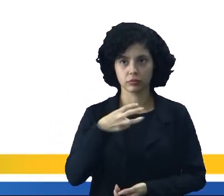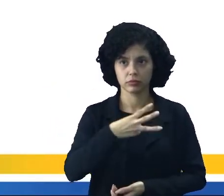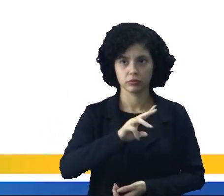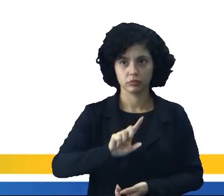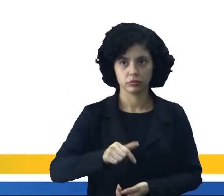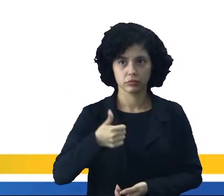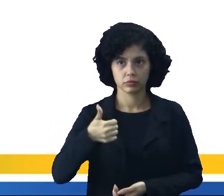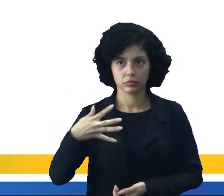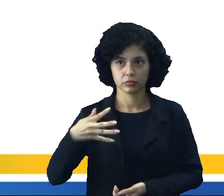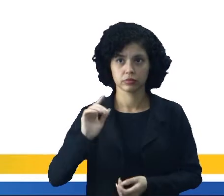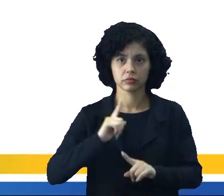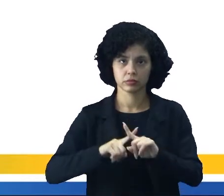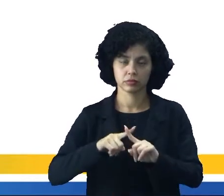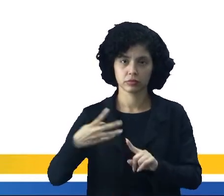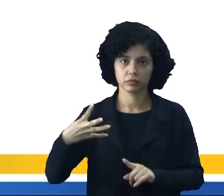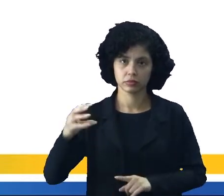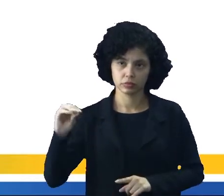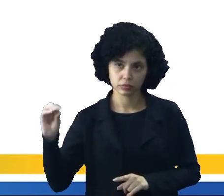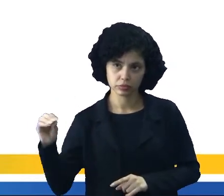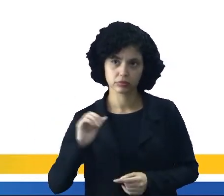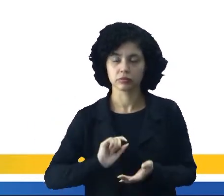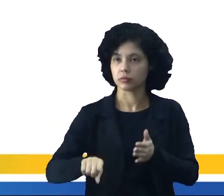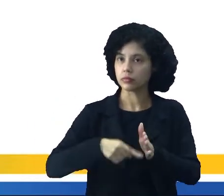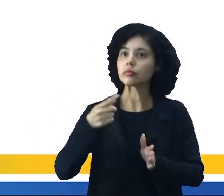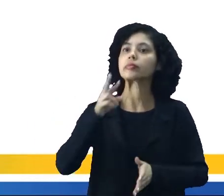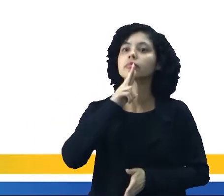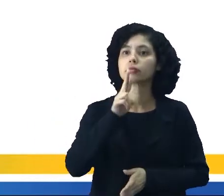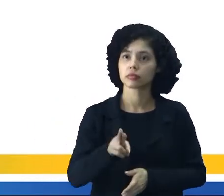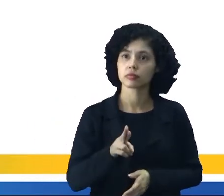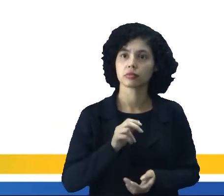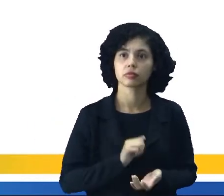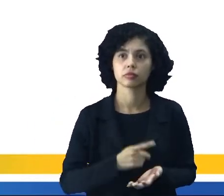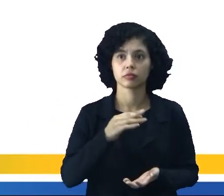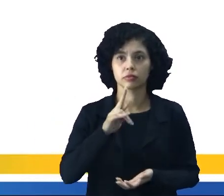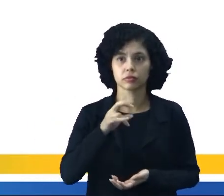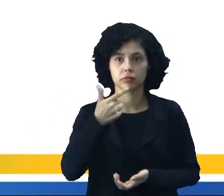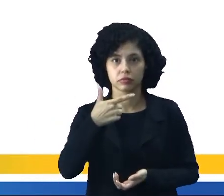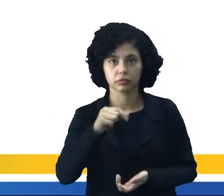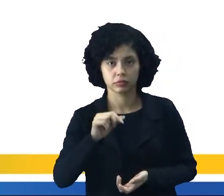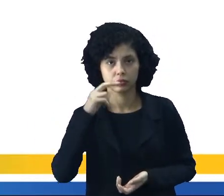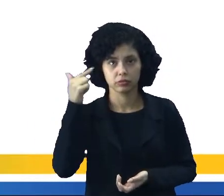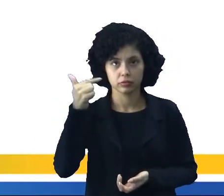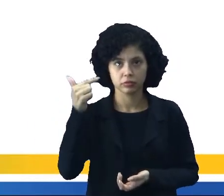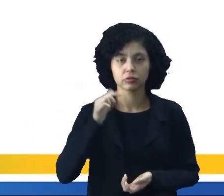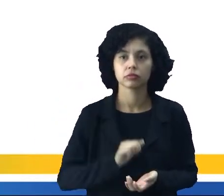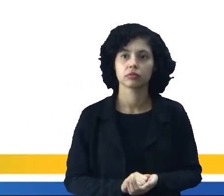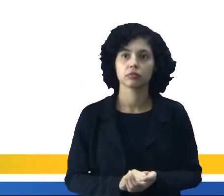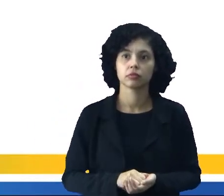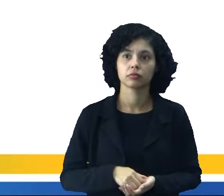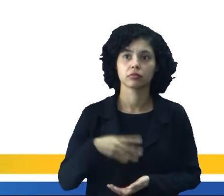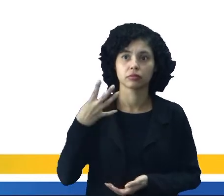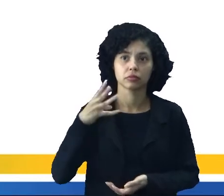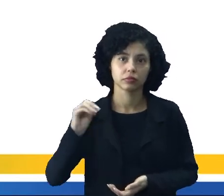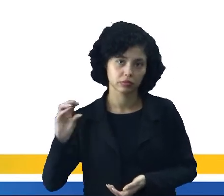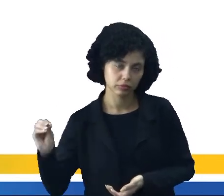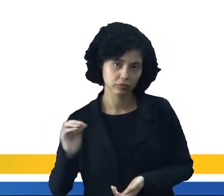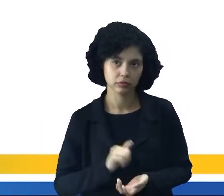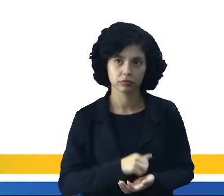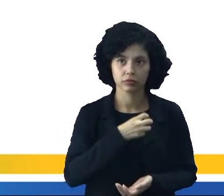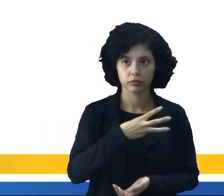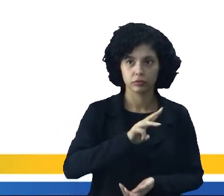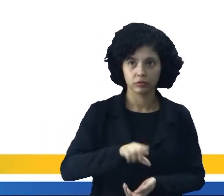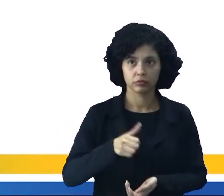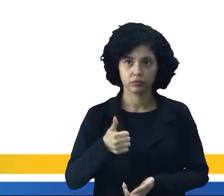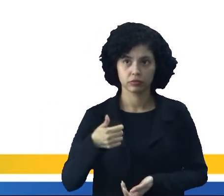a 3,14 vezes nós resolvemos primeiro ali a potenciação 20 ao quadrado 20 ao quadrado é igual a 400 então